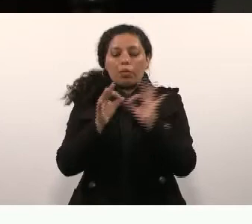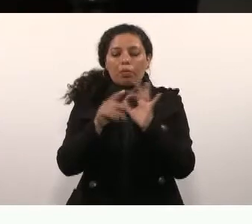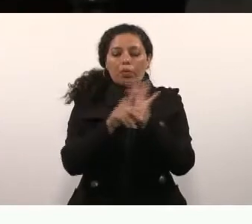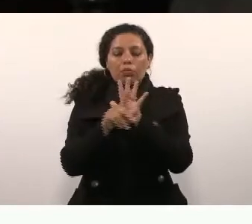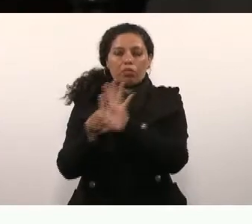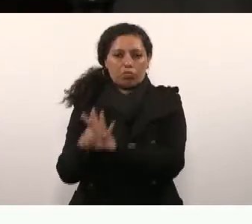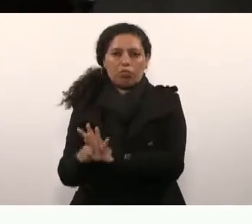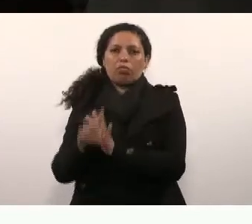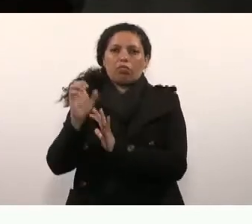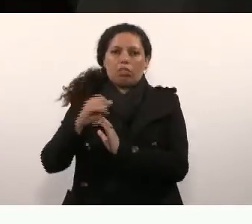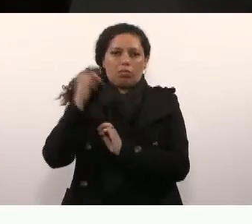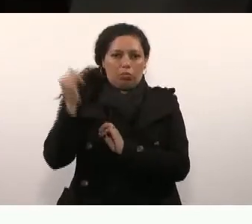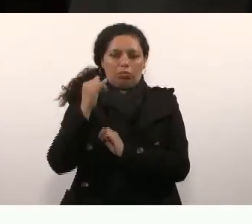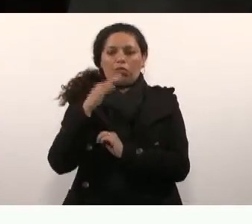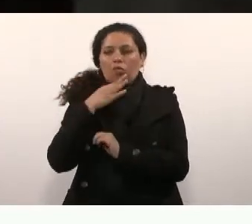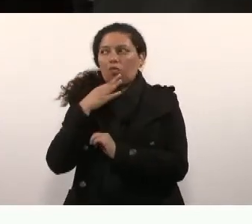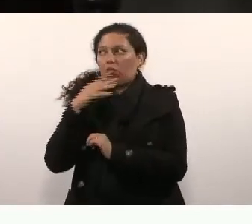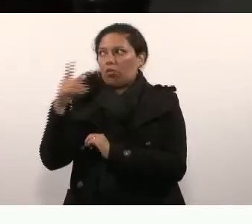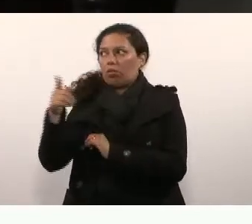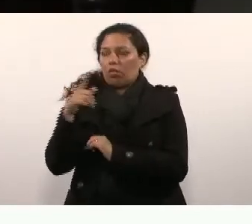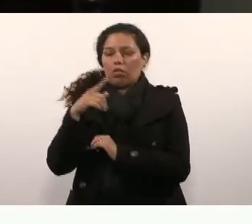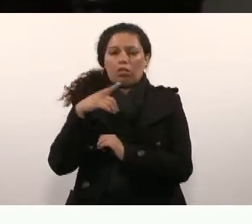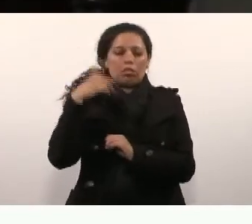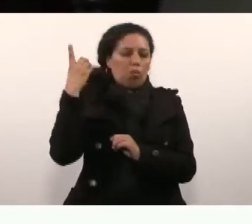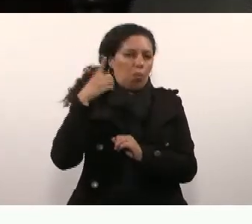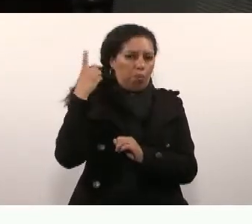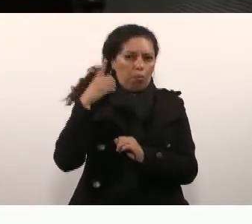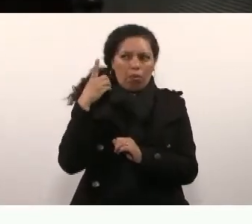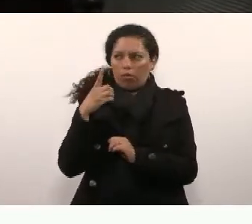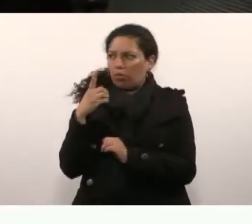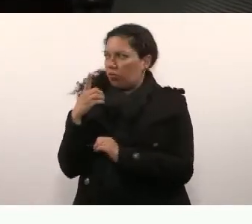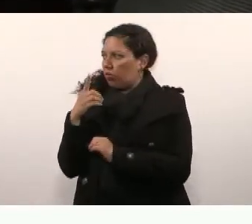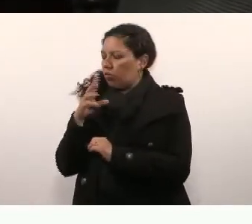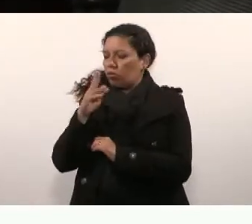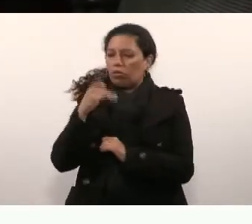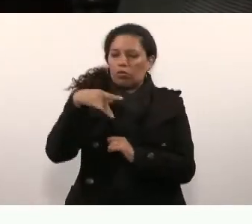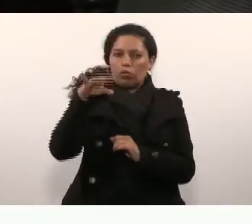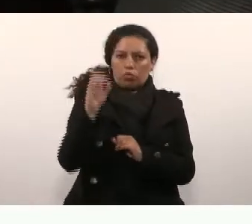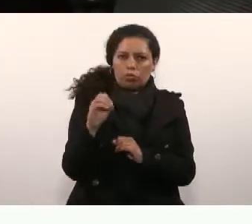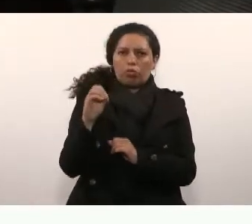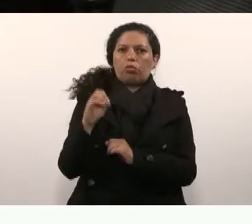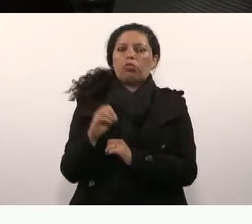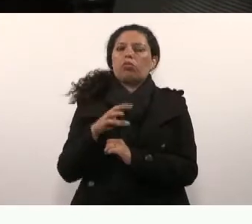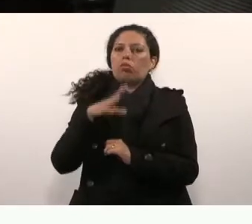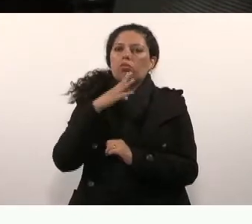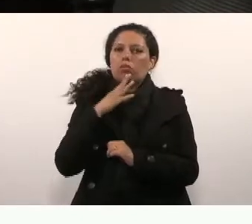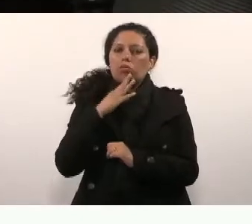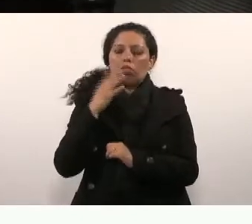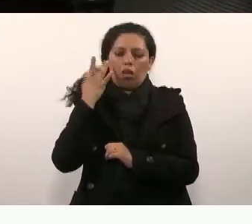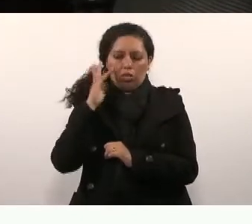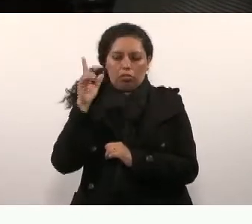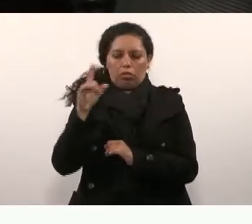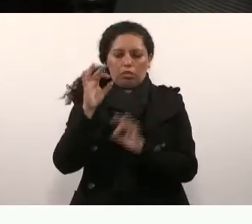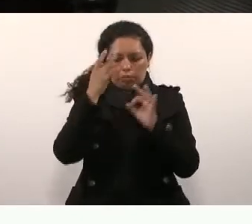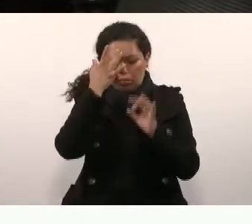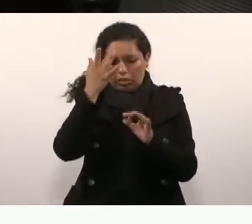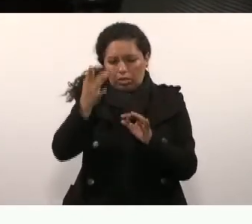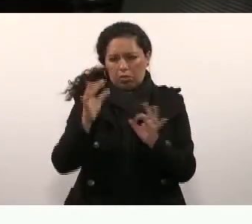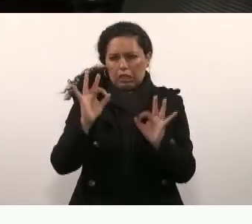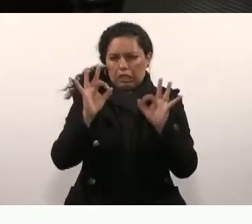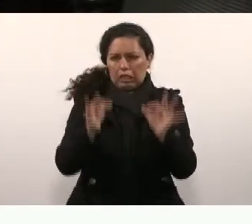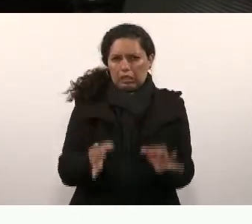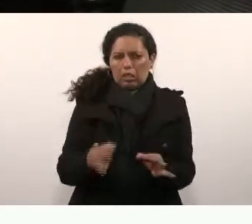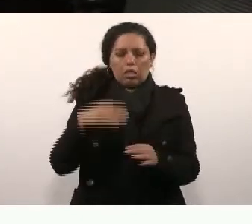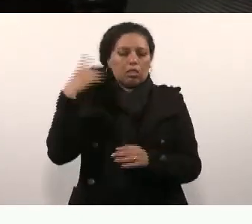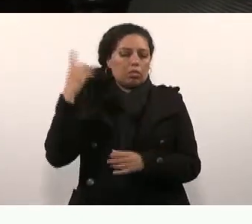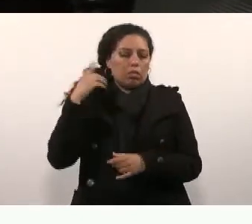Chico Bunhões, sei que essa é a motivação dele com isso. Eu acho que eu estou de acordo com a colocação do